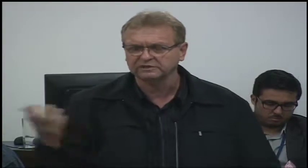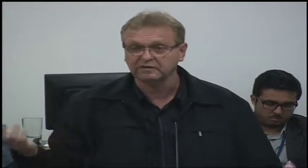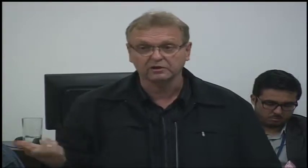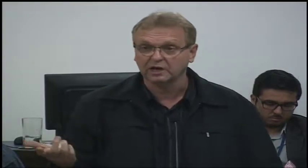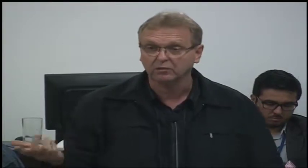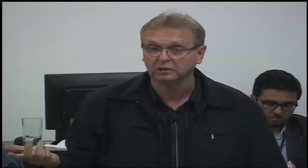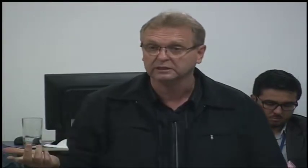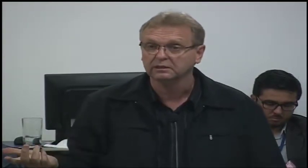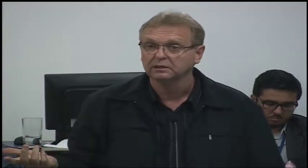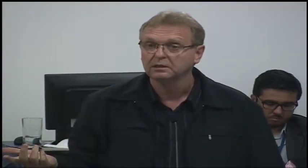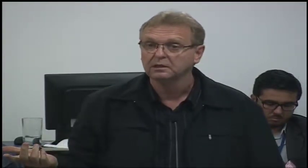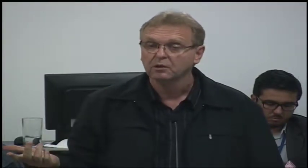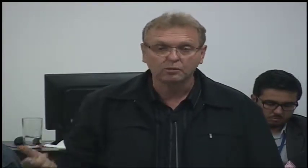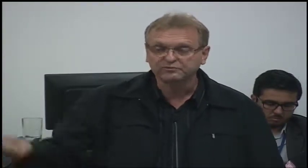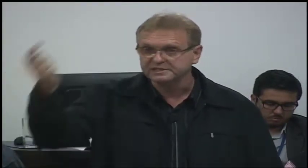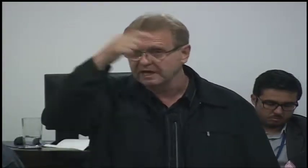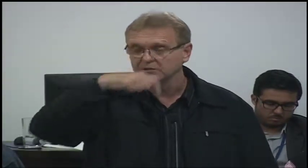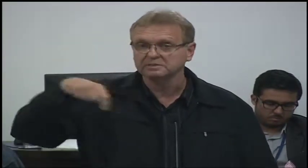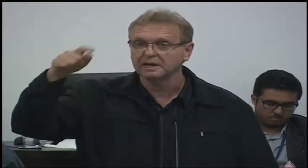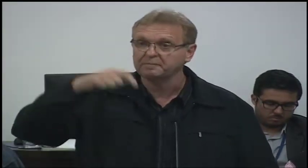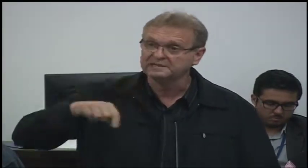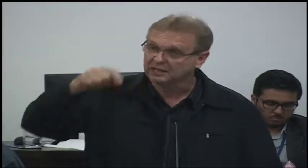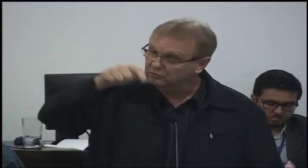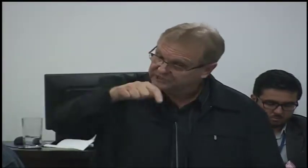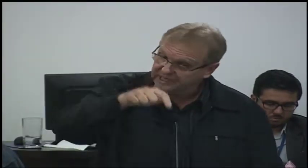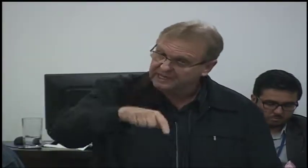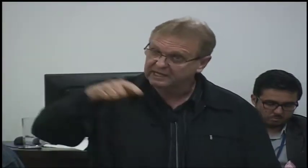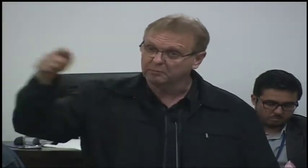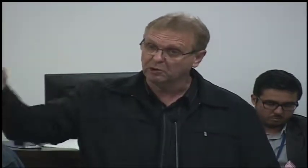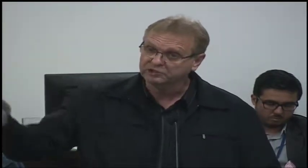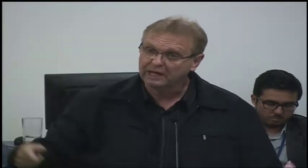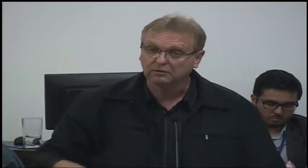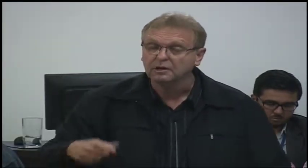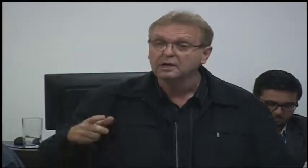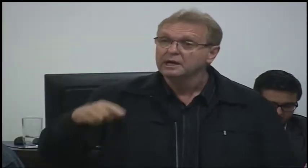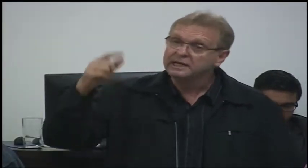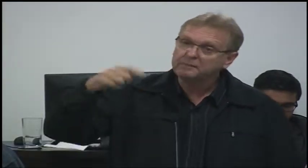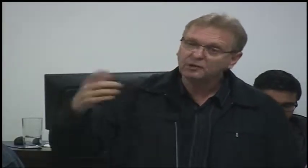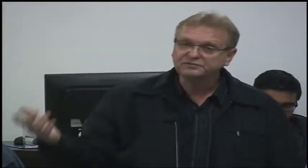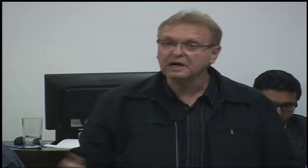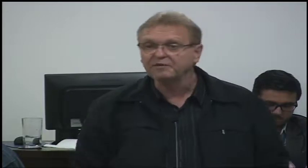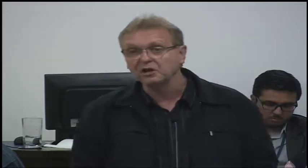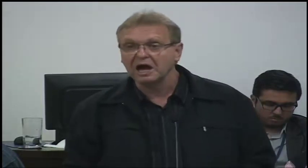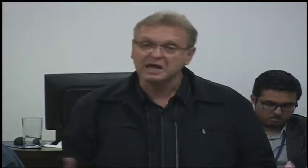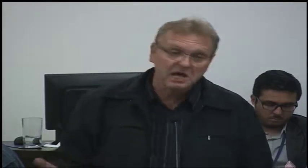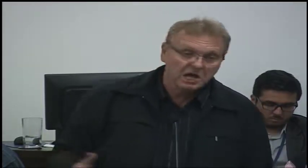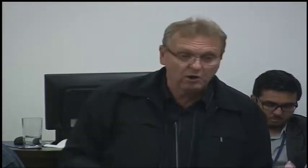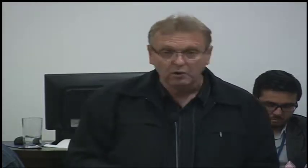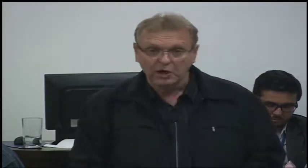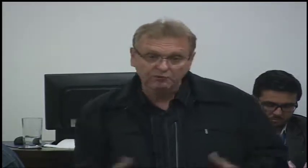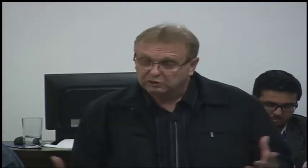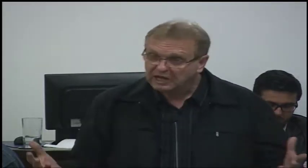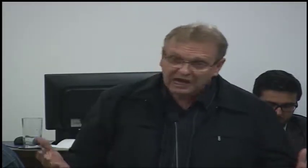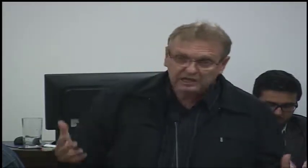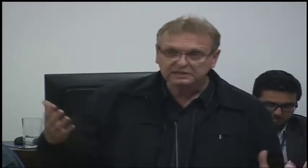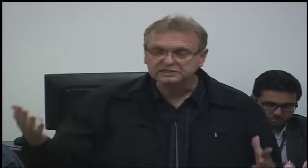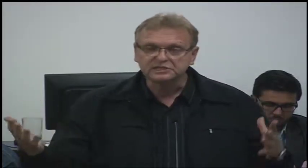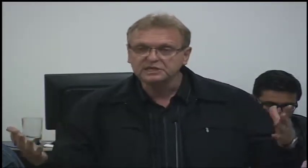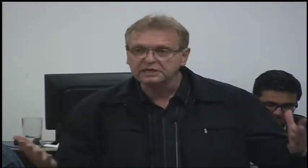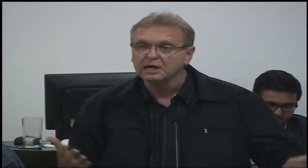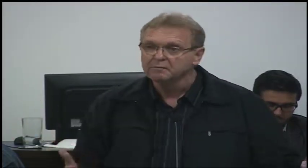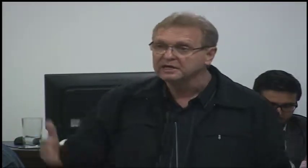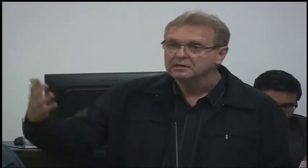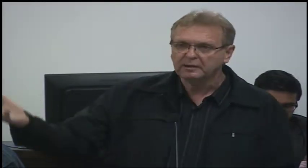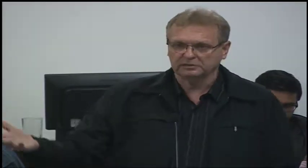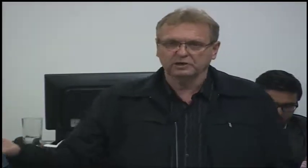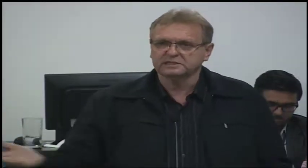projeto bom, você vai votar contra? Como fizeram semana passada, quando se queria tirar o projeto, e depois fica falando, eu votaria